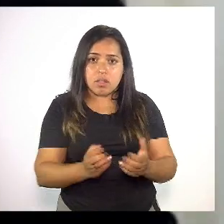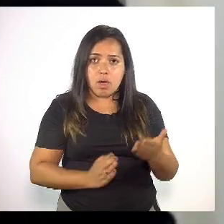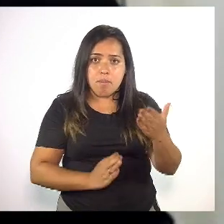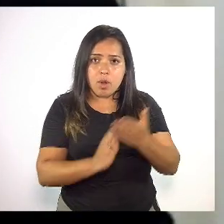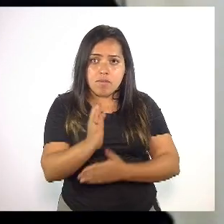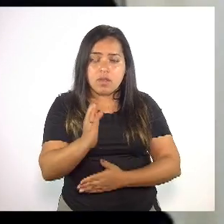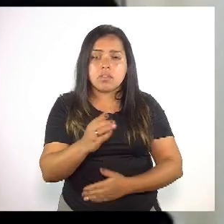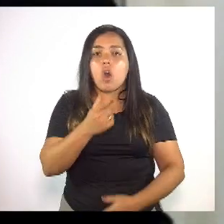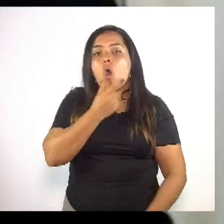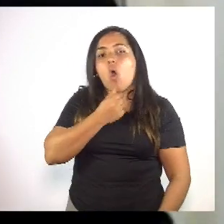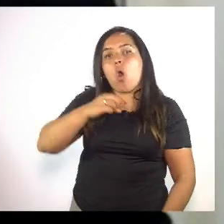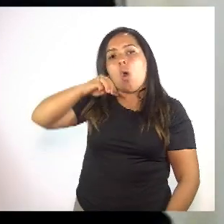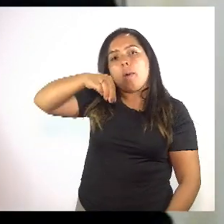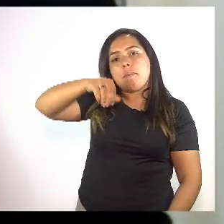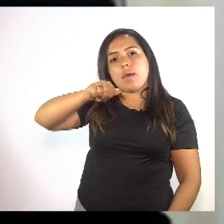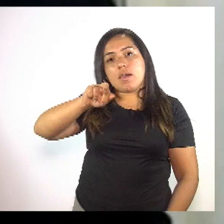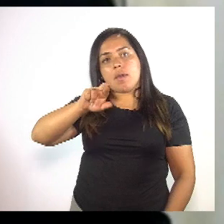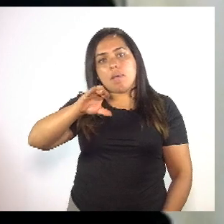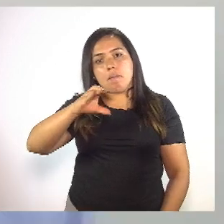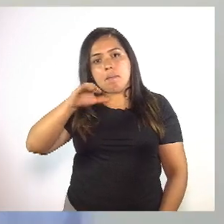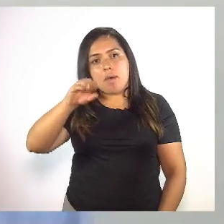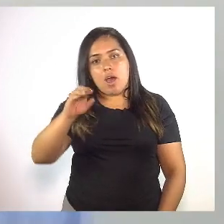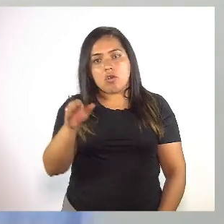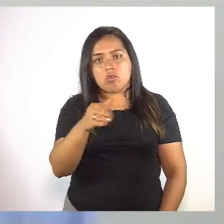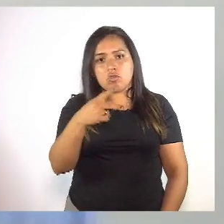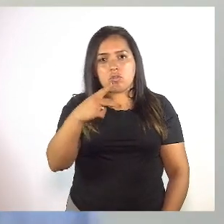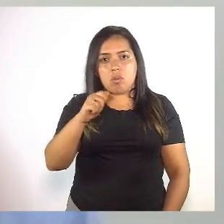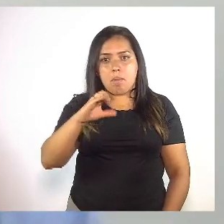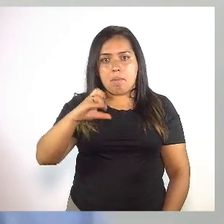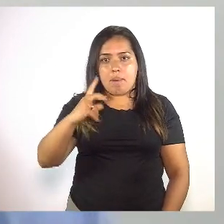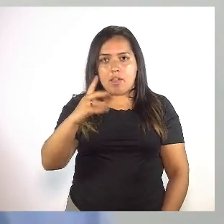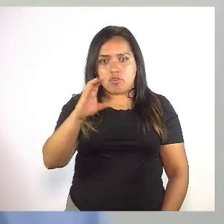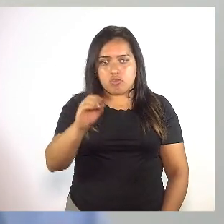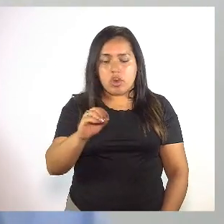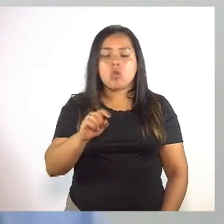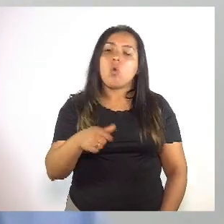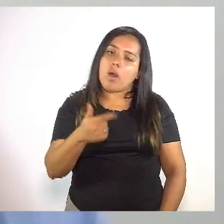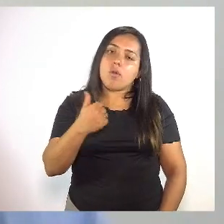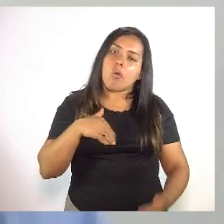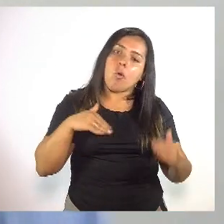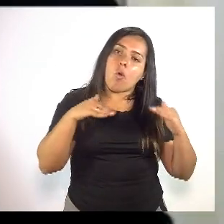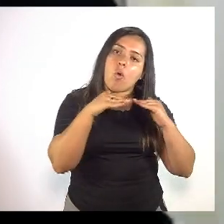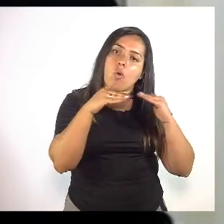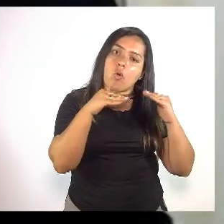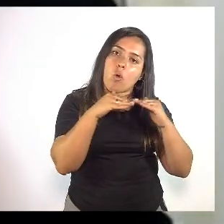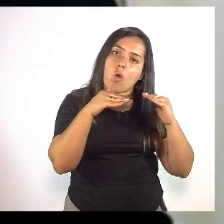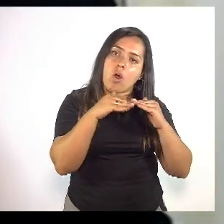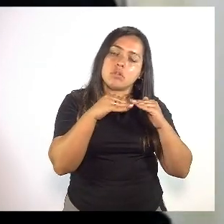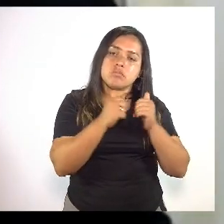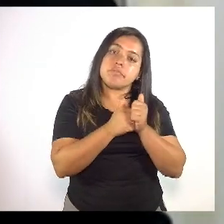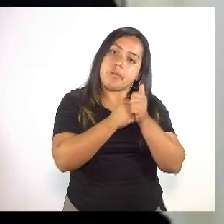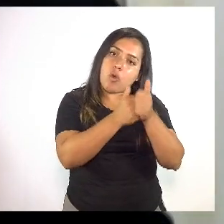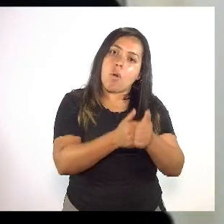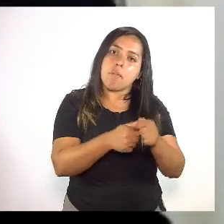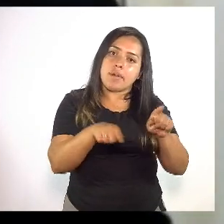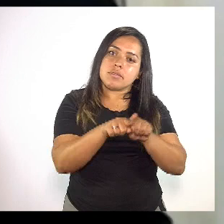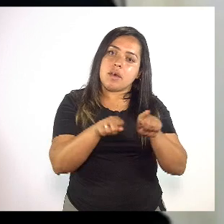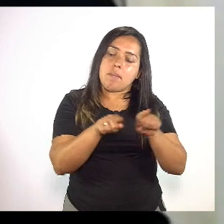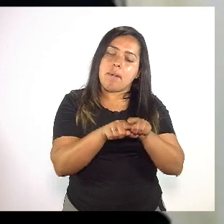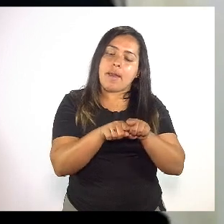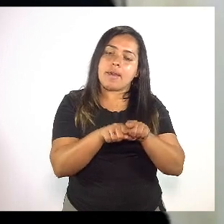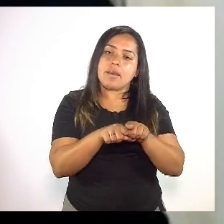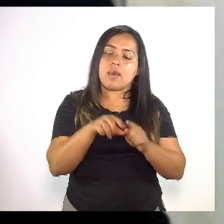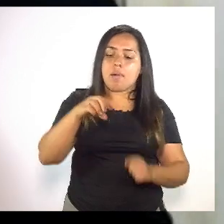Deputado Márcio Pacheco. Favorável com o relator, presidente. Eu também acompanho o relator, deputado